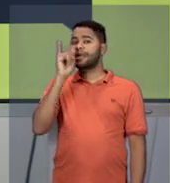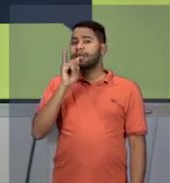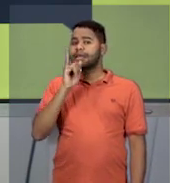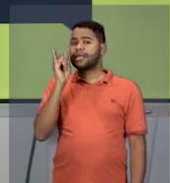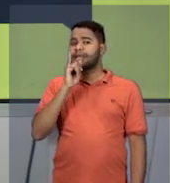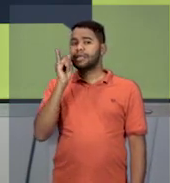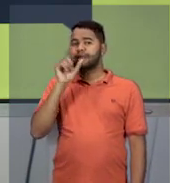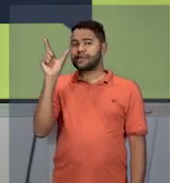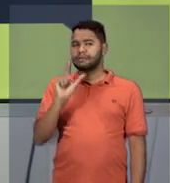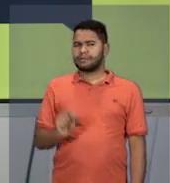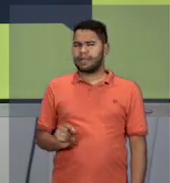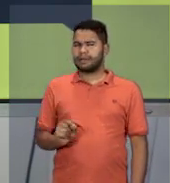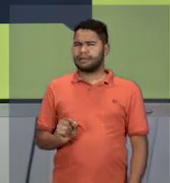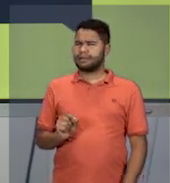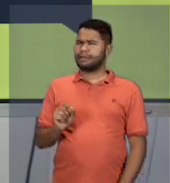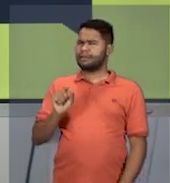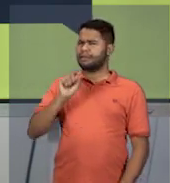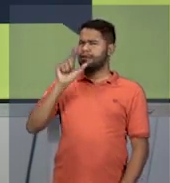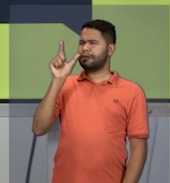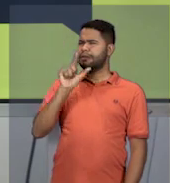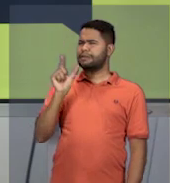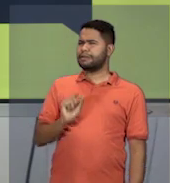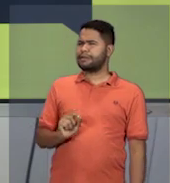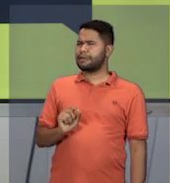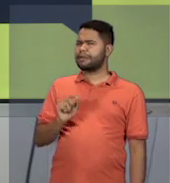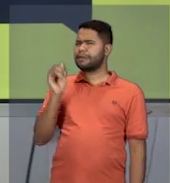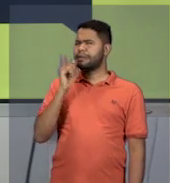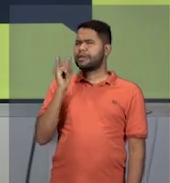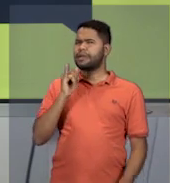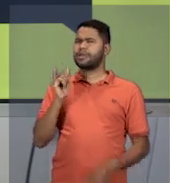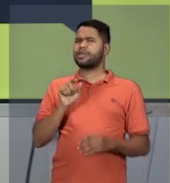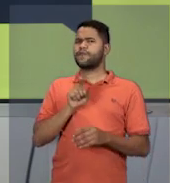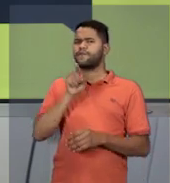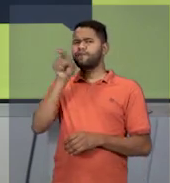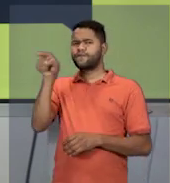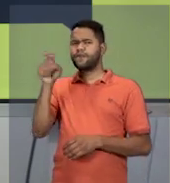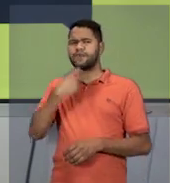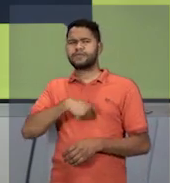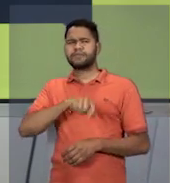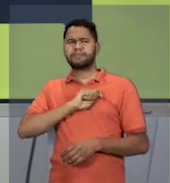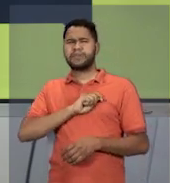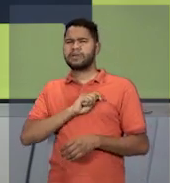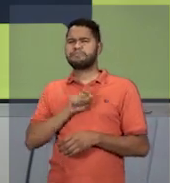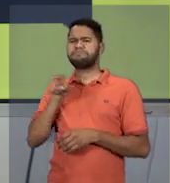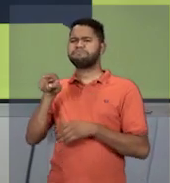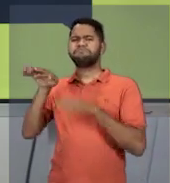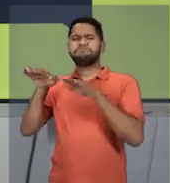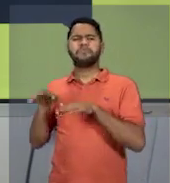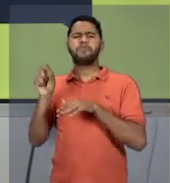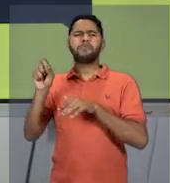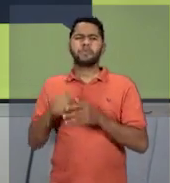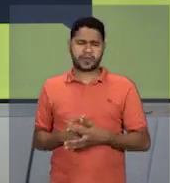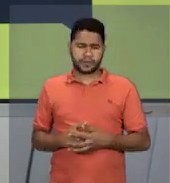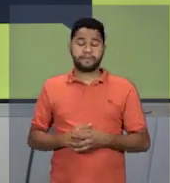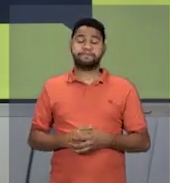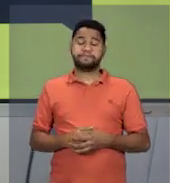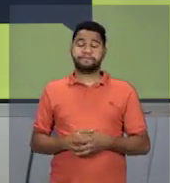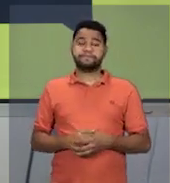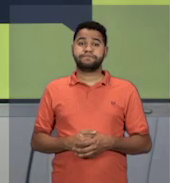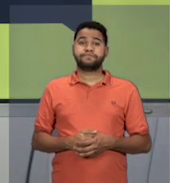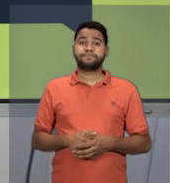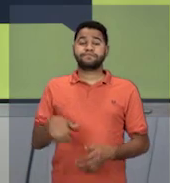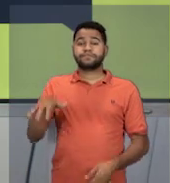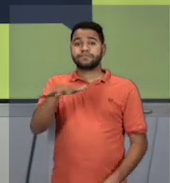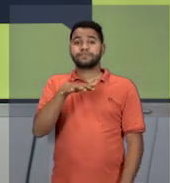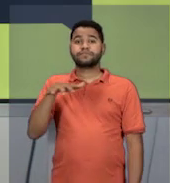peraí, como é que um italiano, né, um genovês, foi lá para a Espanha? O que ele foi fazer por lá? Tá? A região